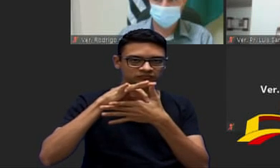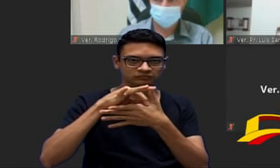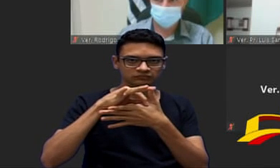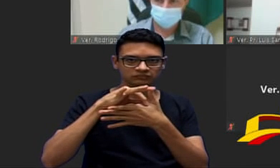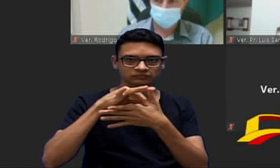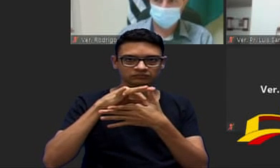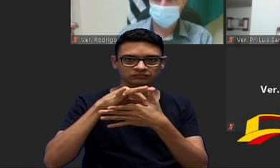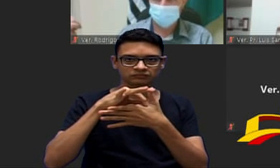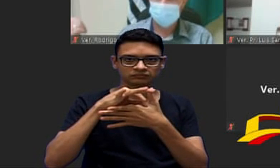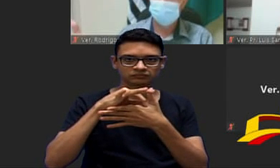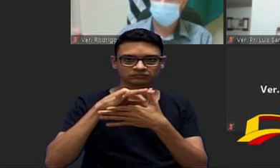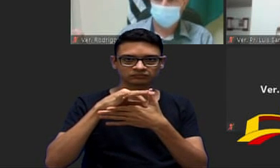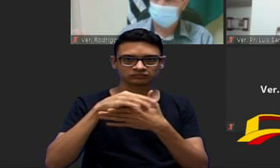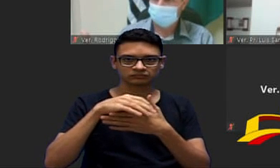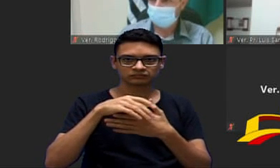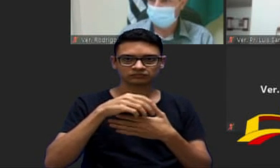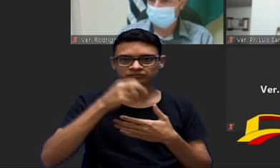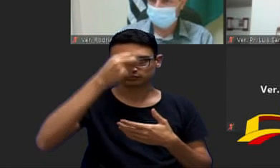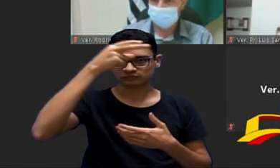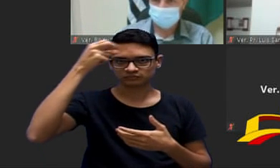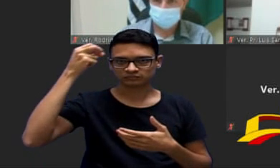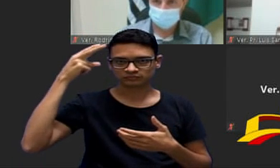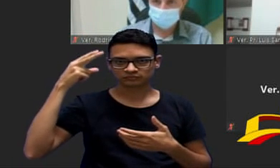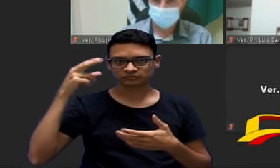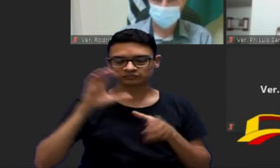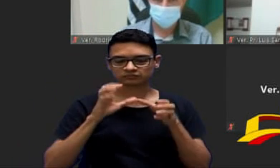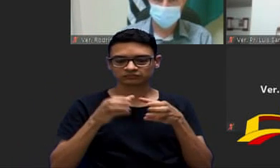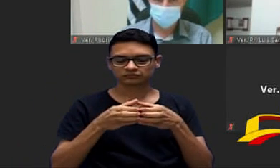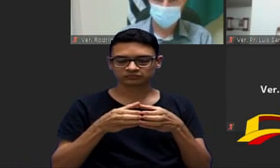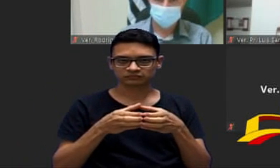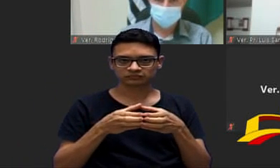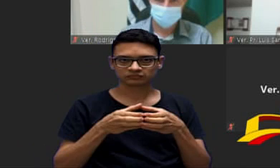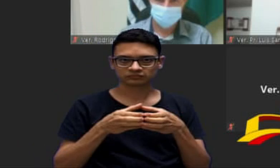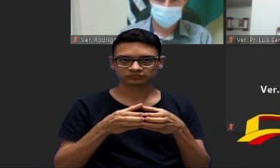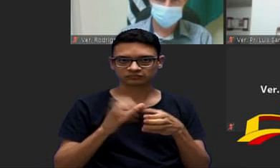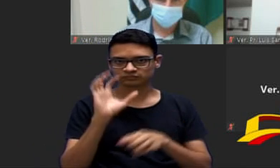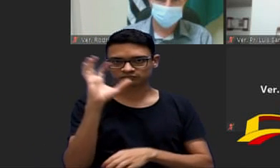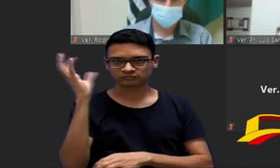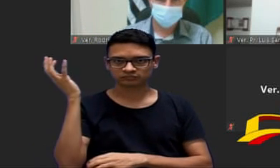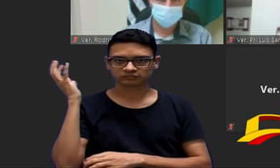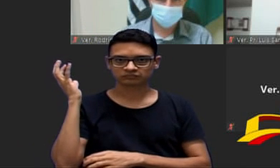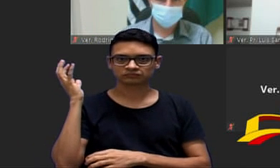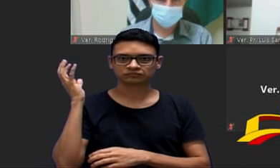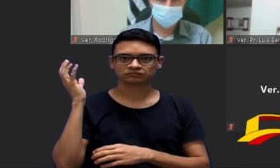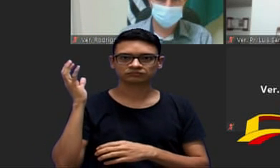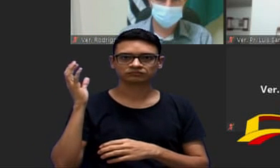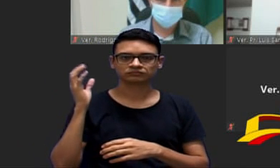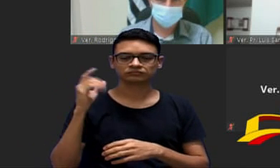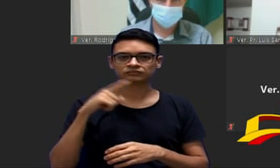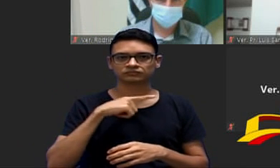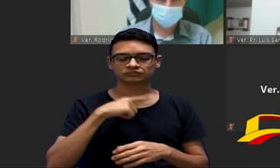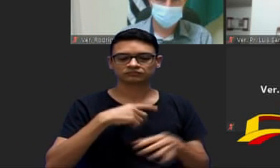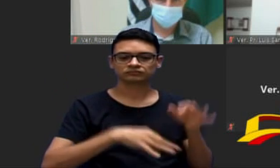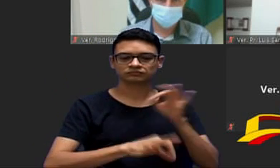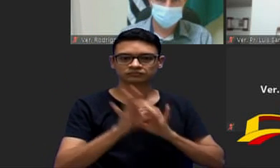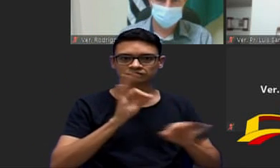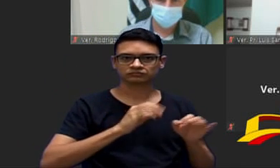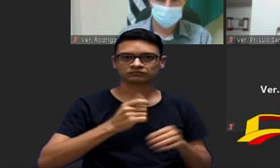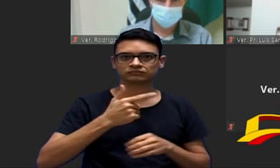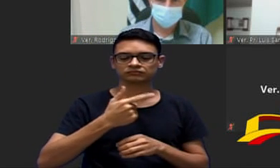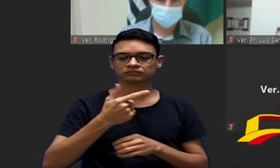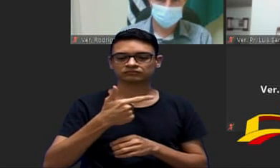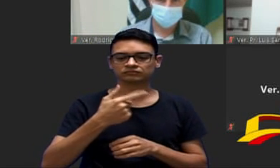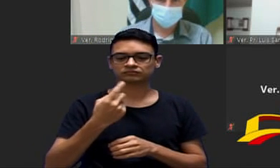prefeito, e membro da Comissão do Meio Ambiente. Nós temos o projeto